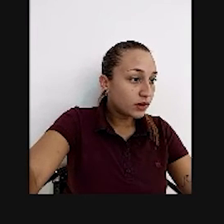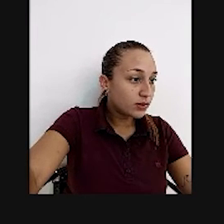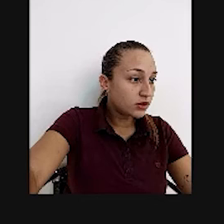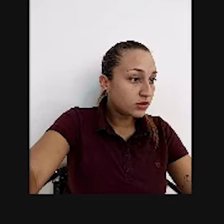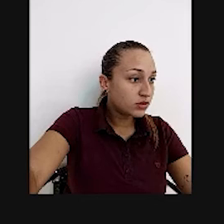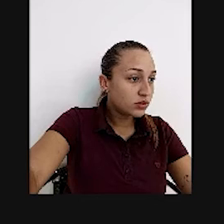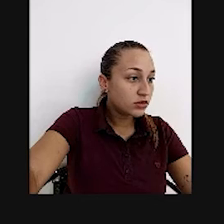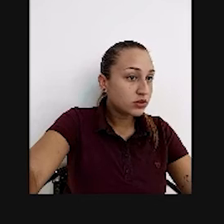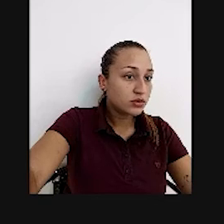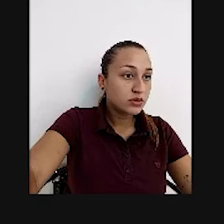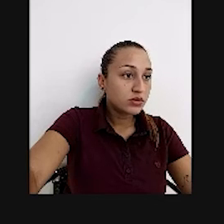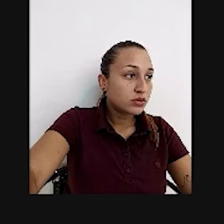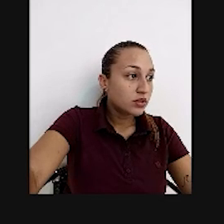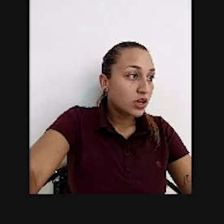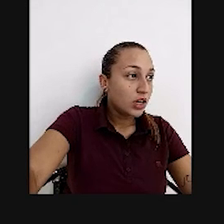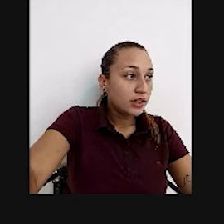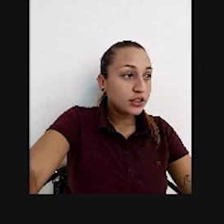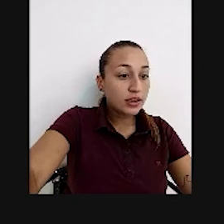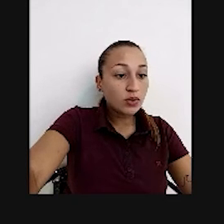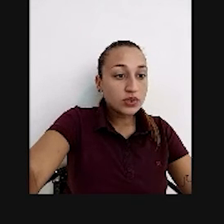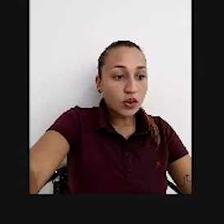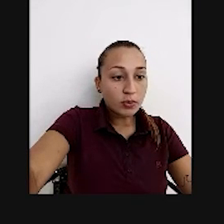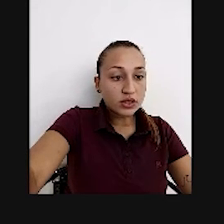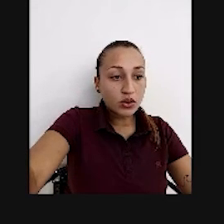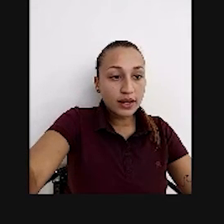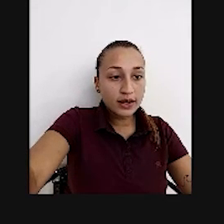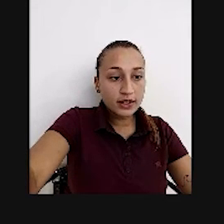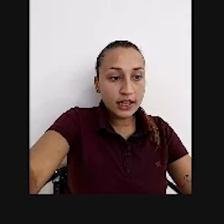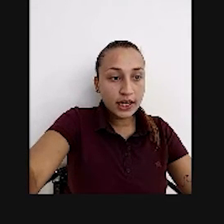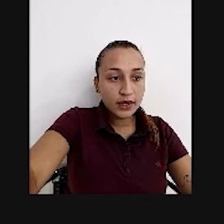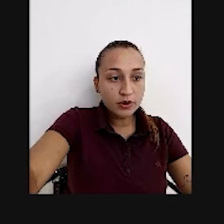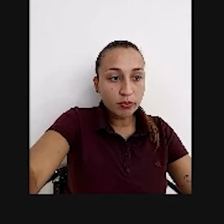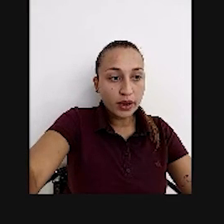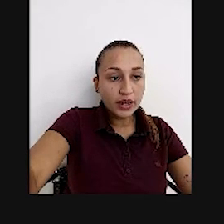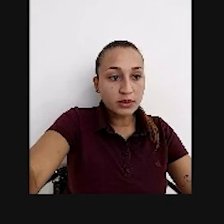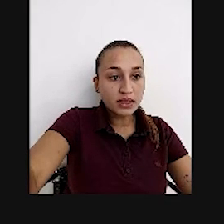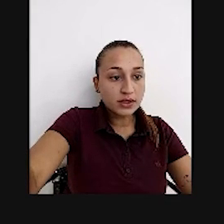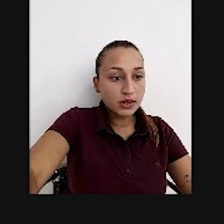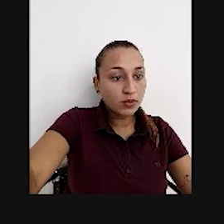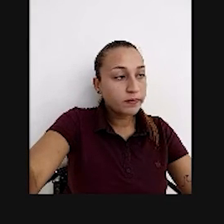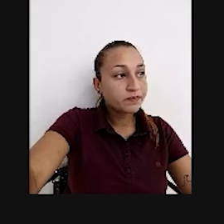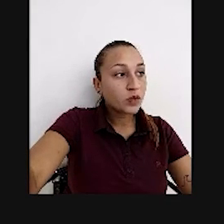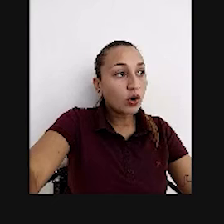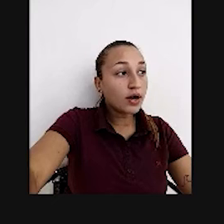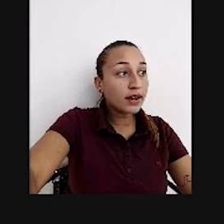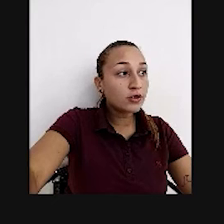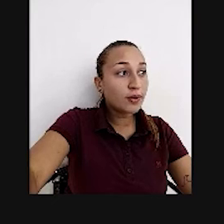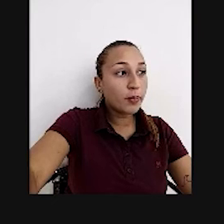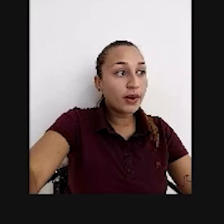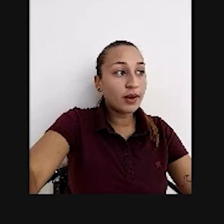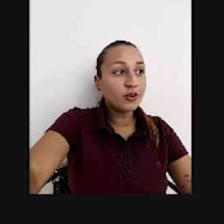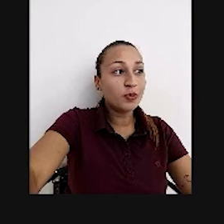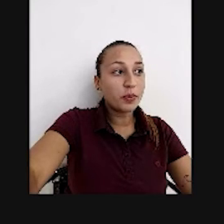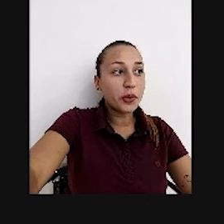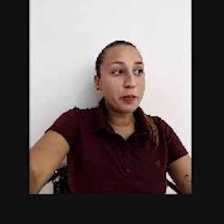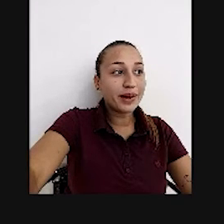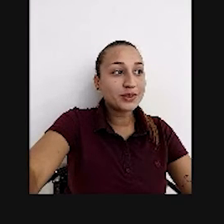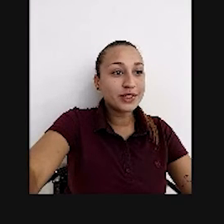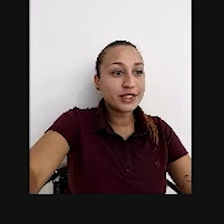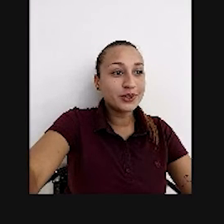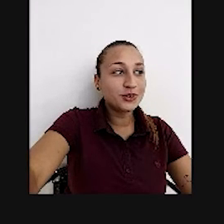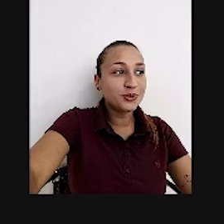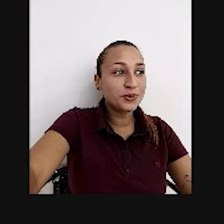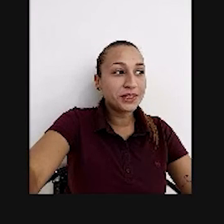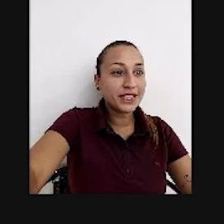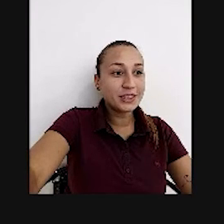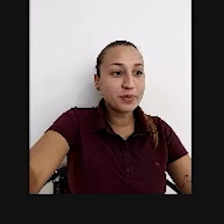deformação que fica mais... A gente tem duas formas, ou clicando aqui no Play Animação, ou clicando no próprio compasso